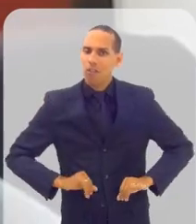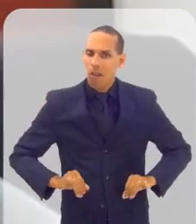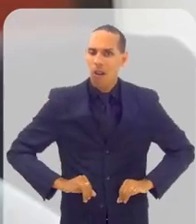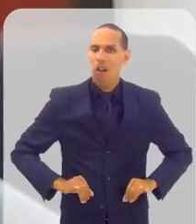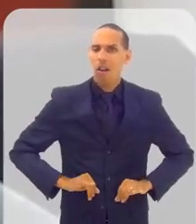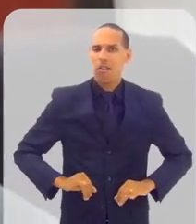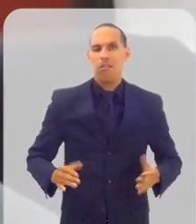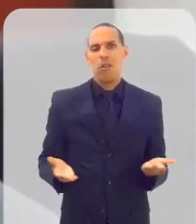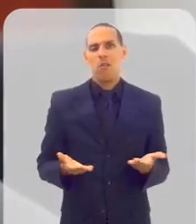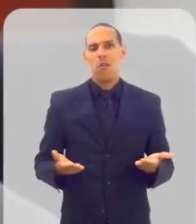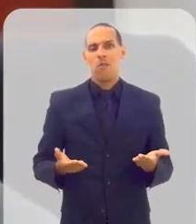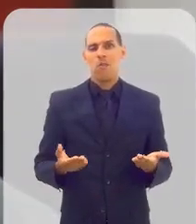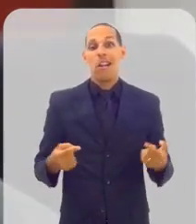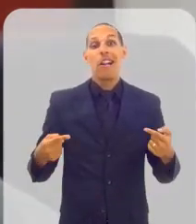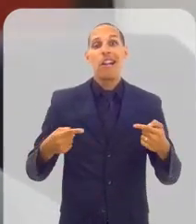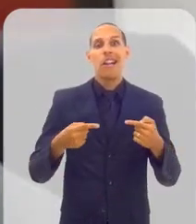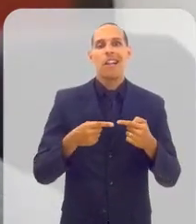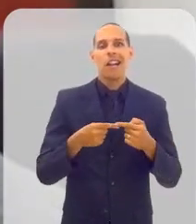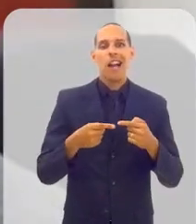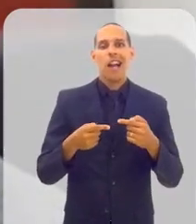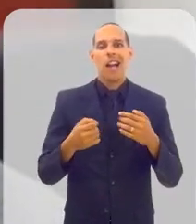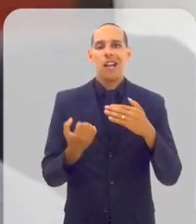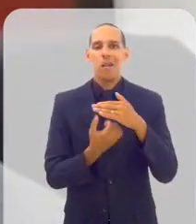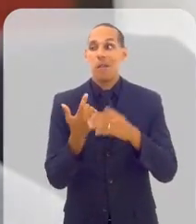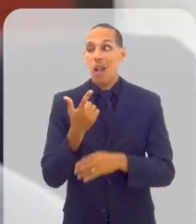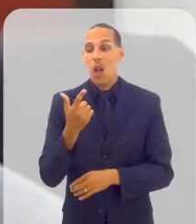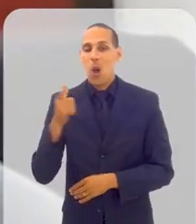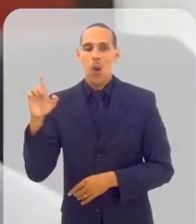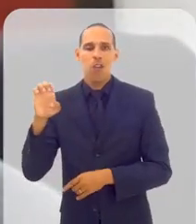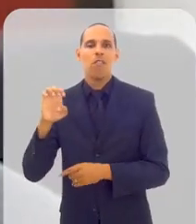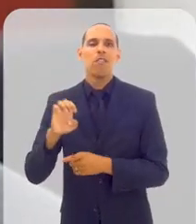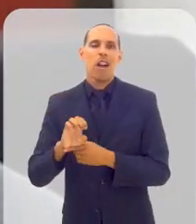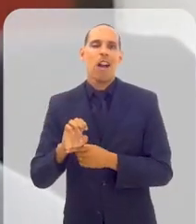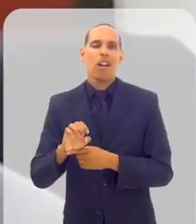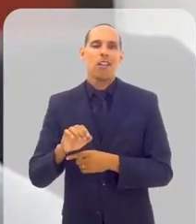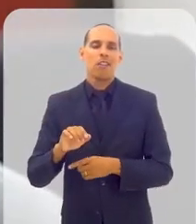engenharia do Rio hoje em relação às empresas de outros estados.